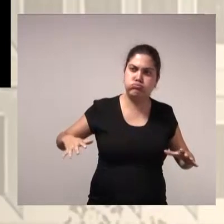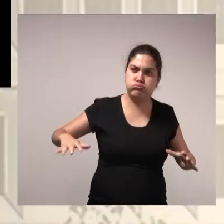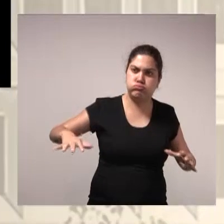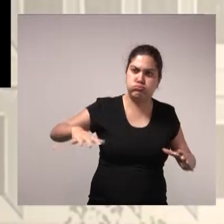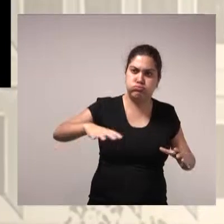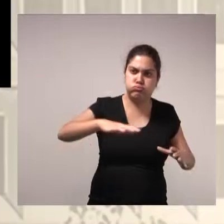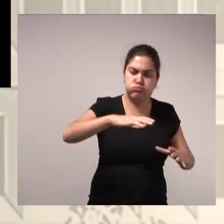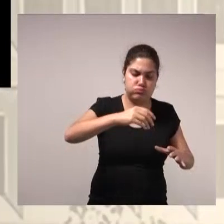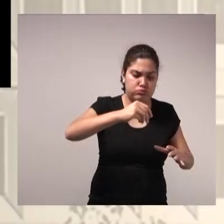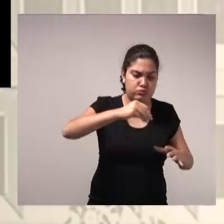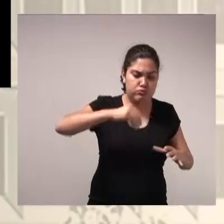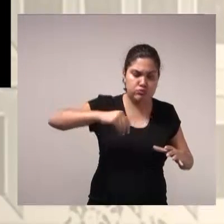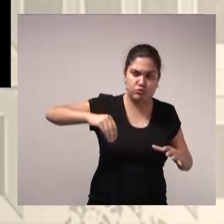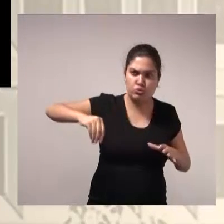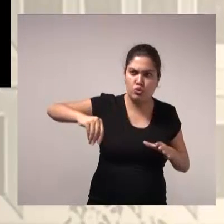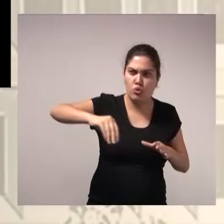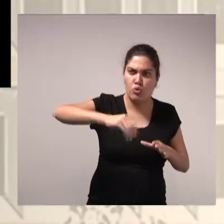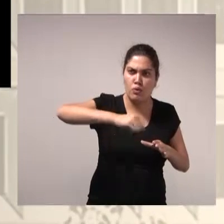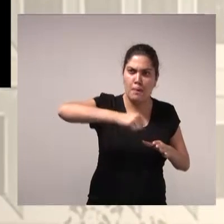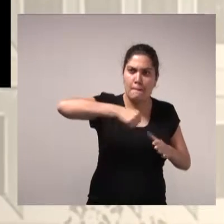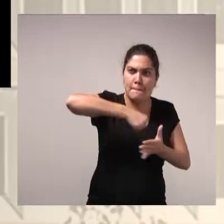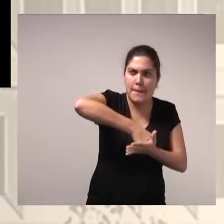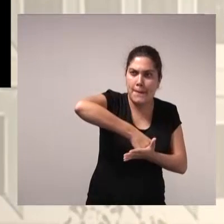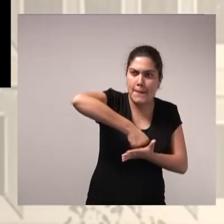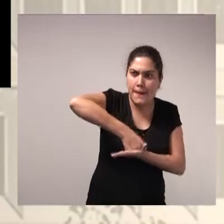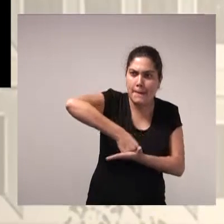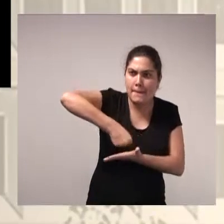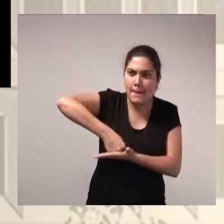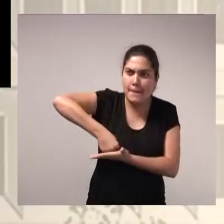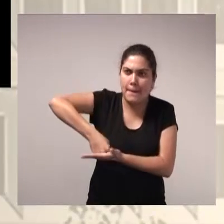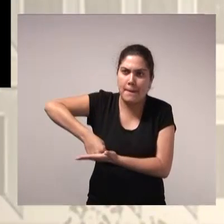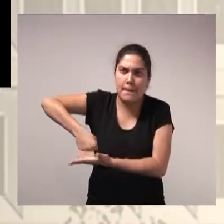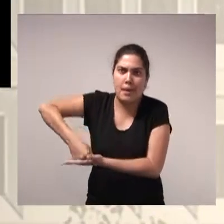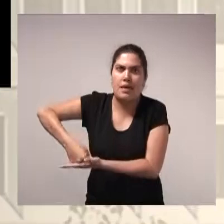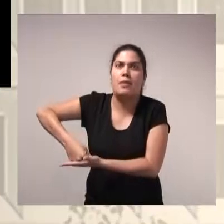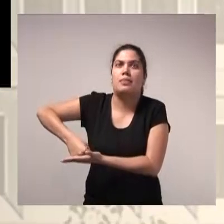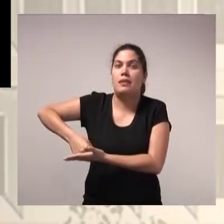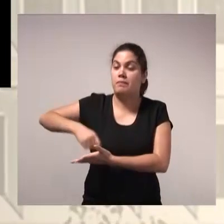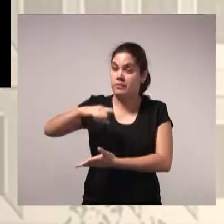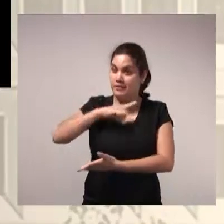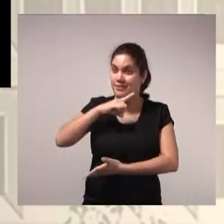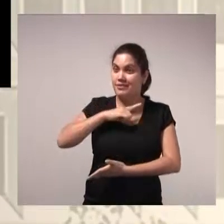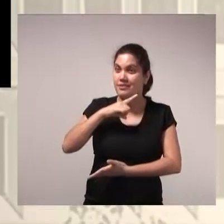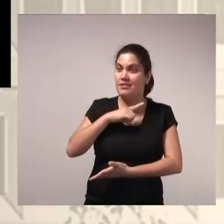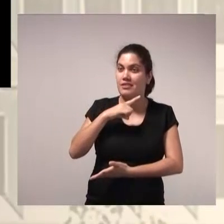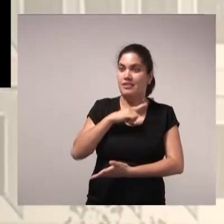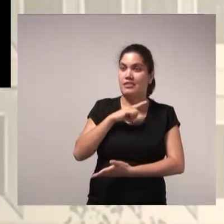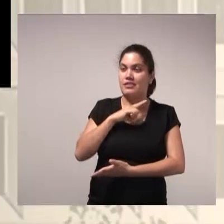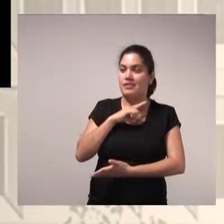terra e aí bate essa terra e ali você tem uma